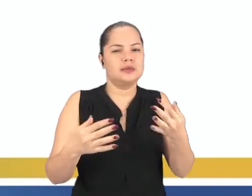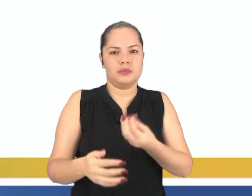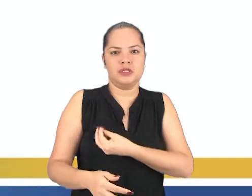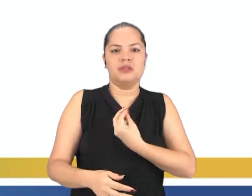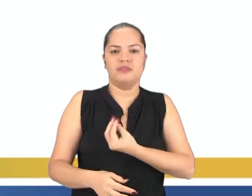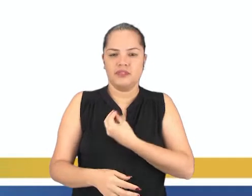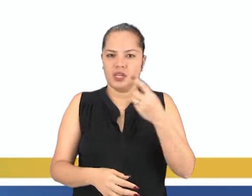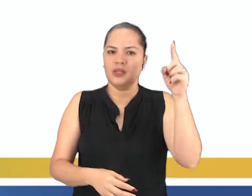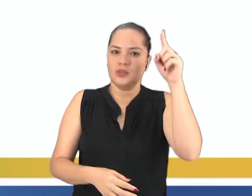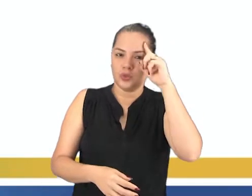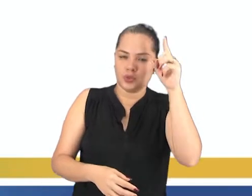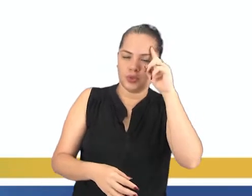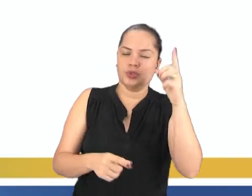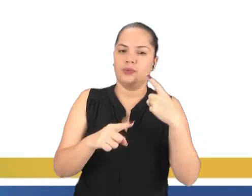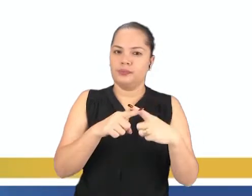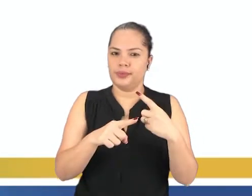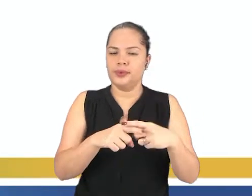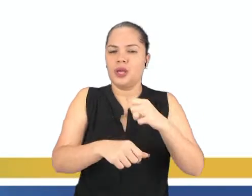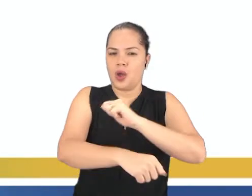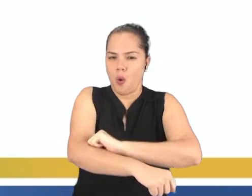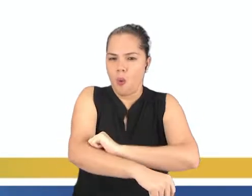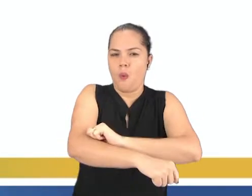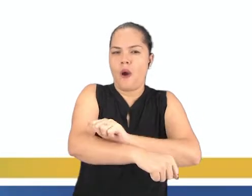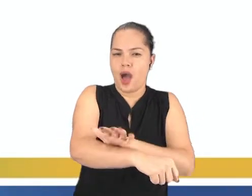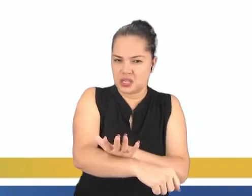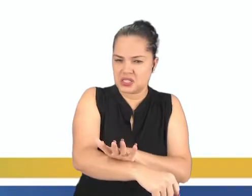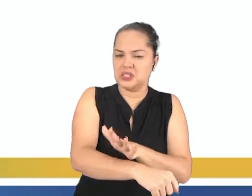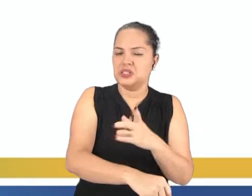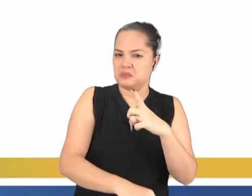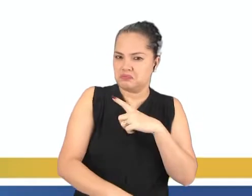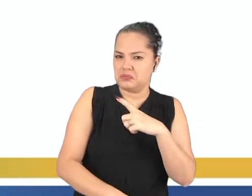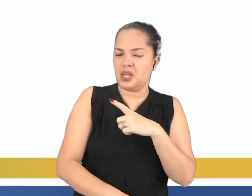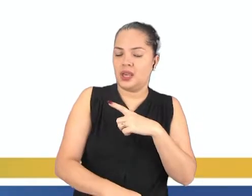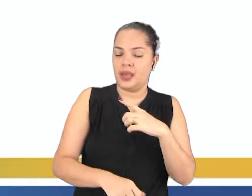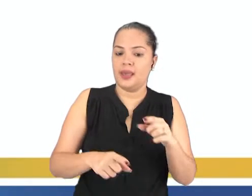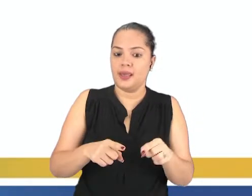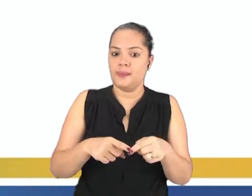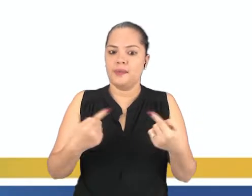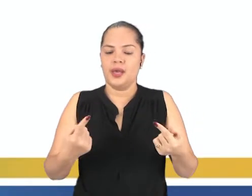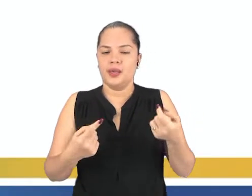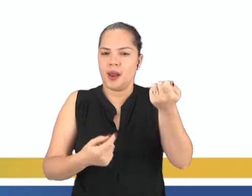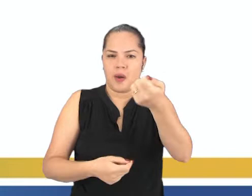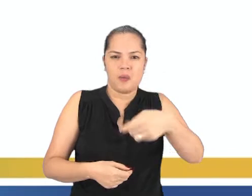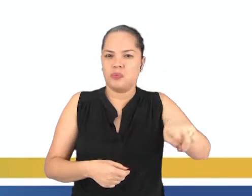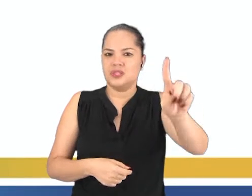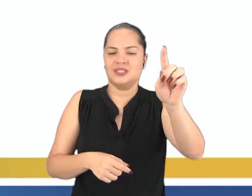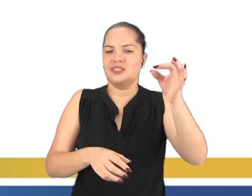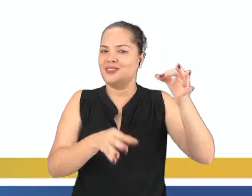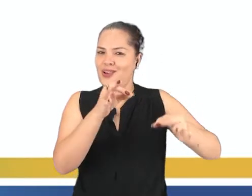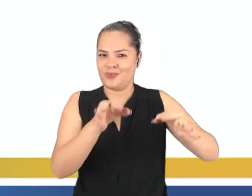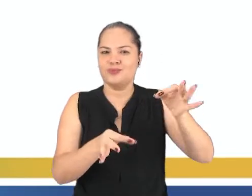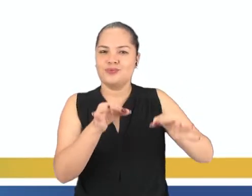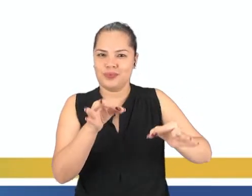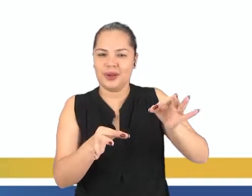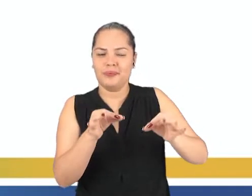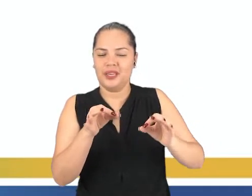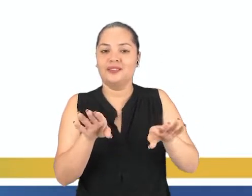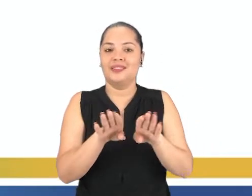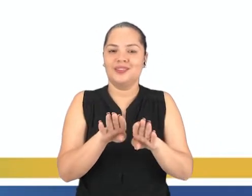pelo fato de existir o racismo, não conseguem fazer sem serem julgados. Além de